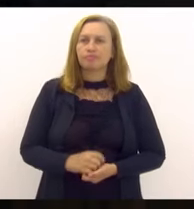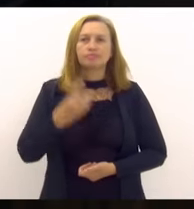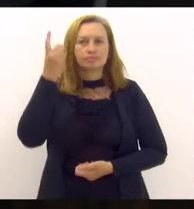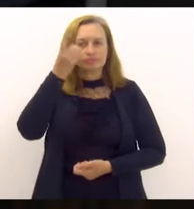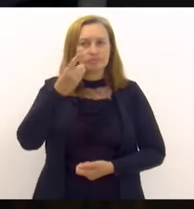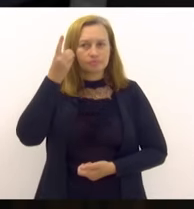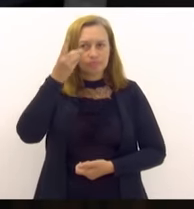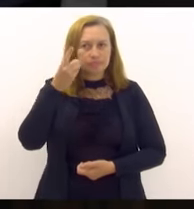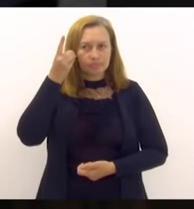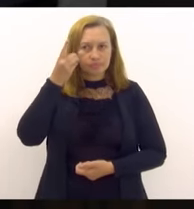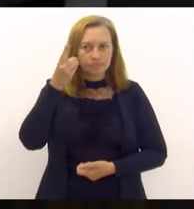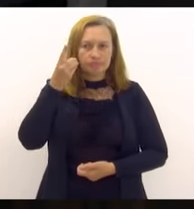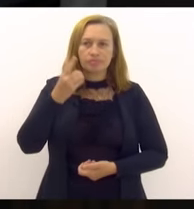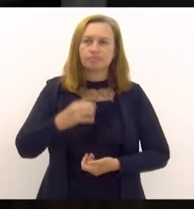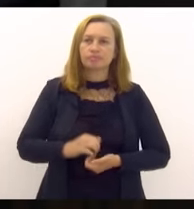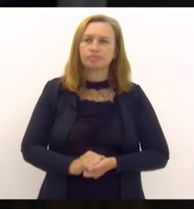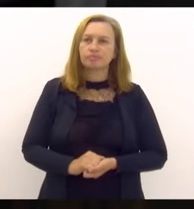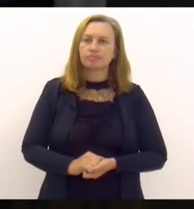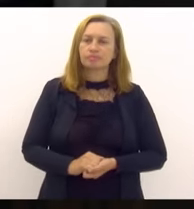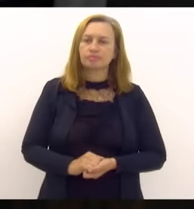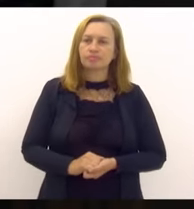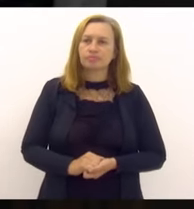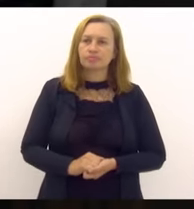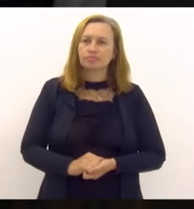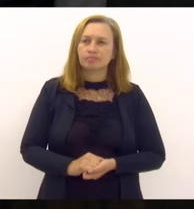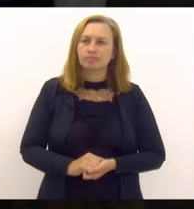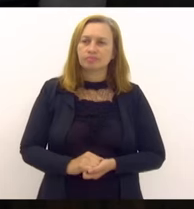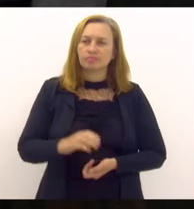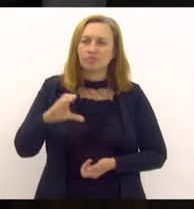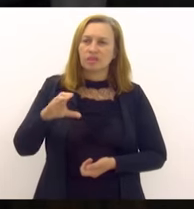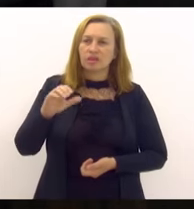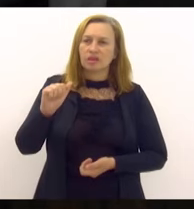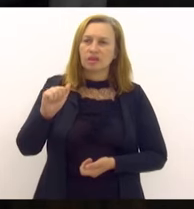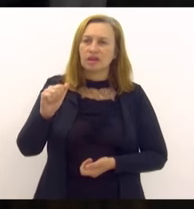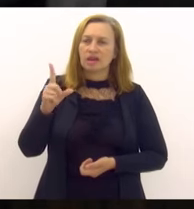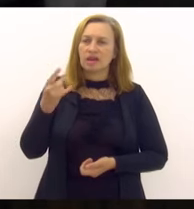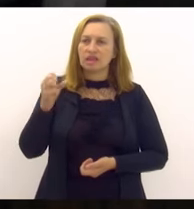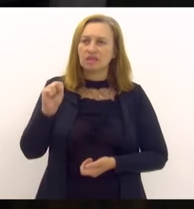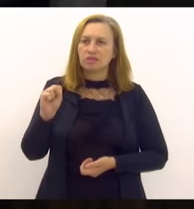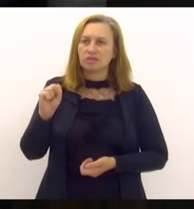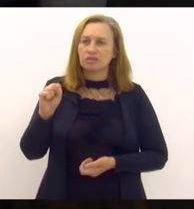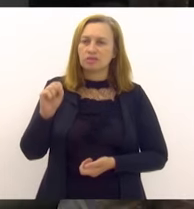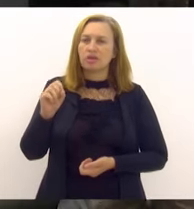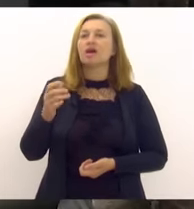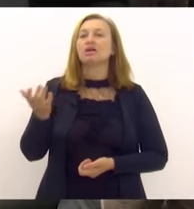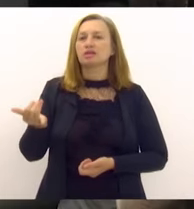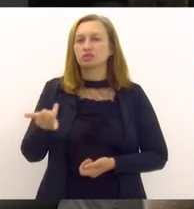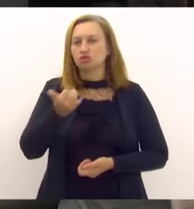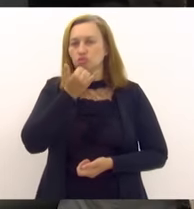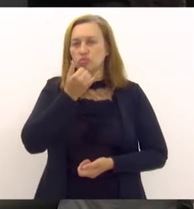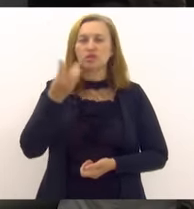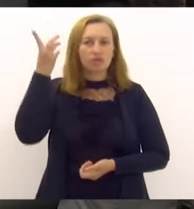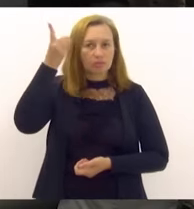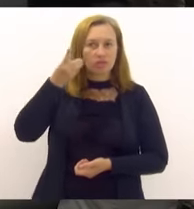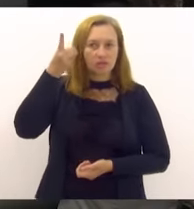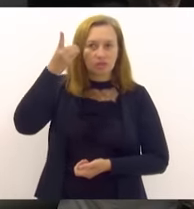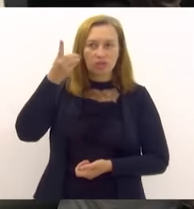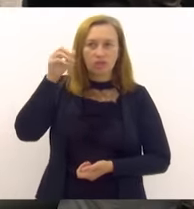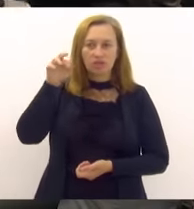Deputado Rosenberg Reis. Deputado Carlinhos Benia. Rosenberg Reis, por favor.